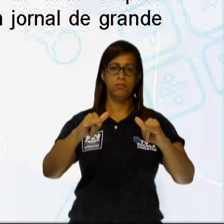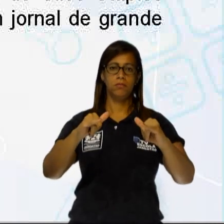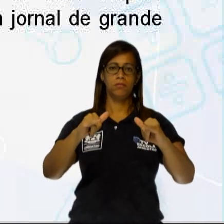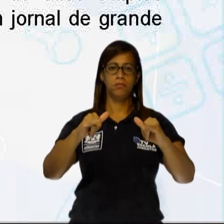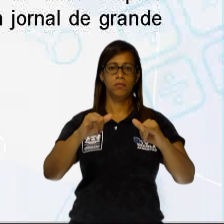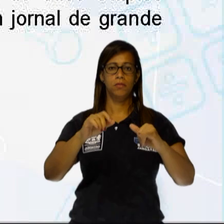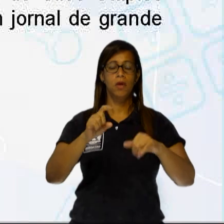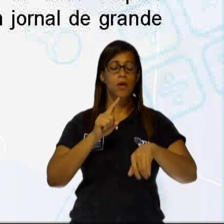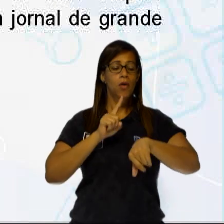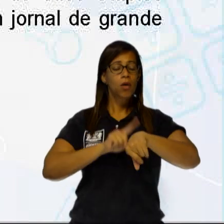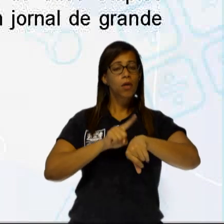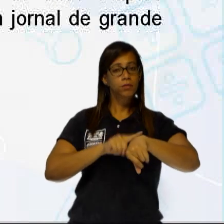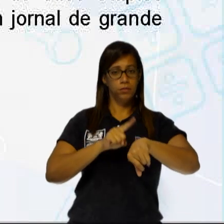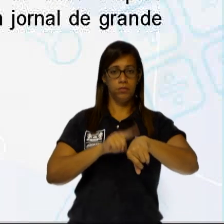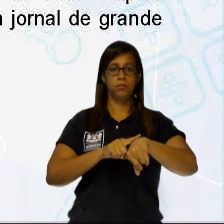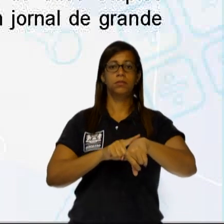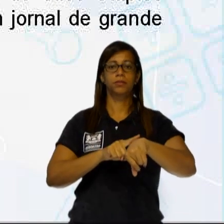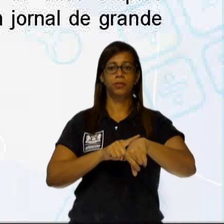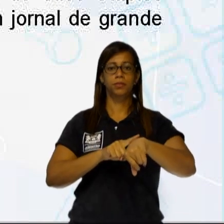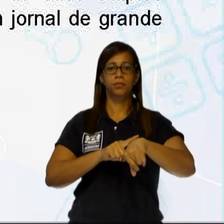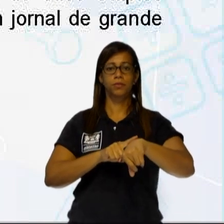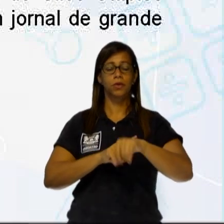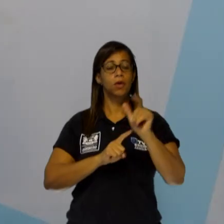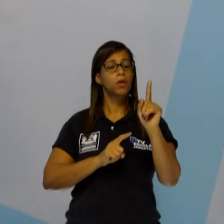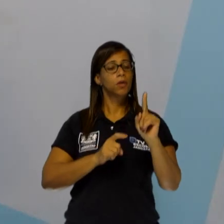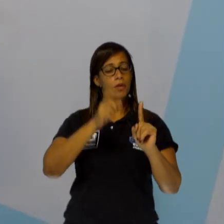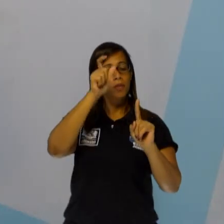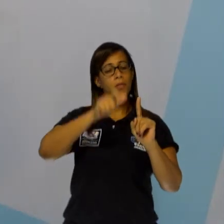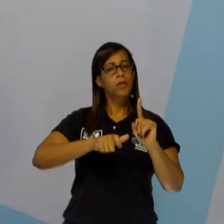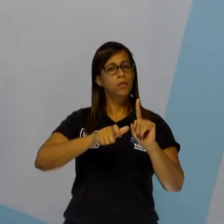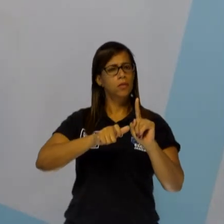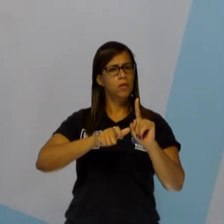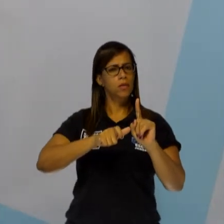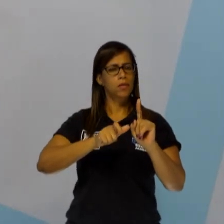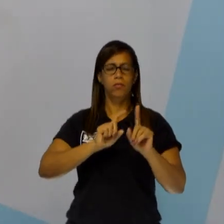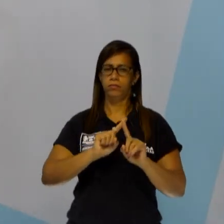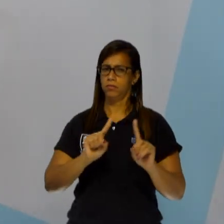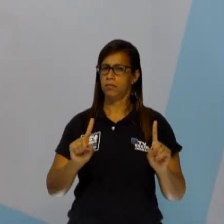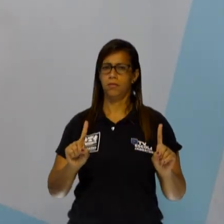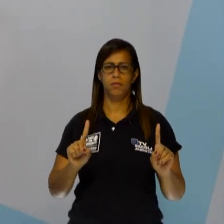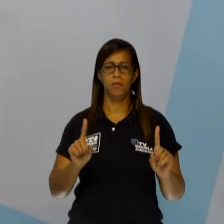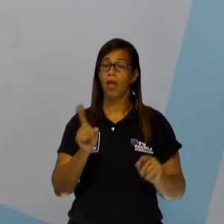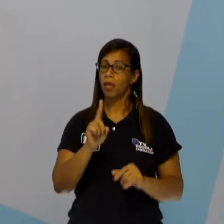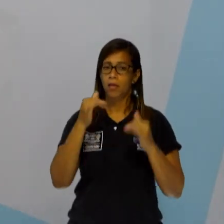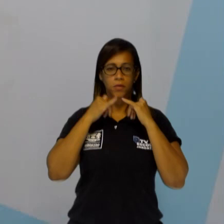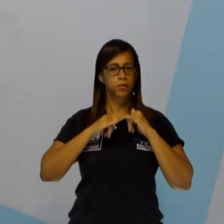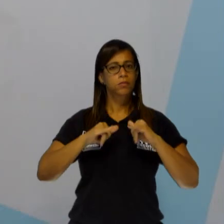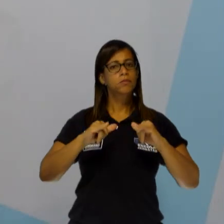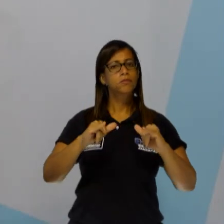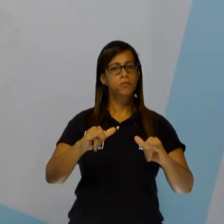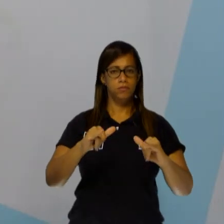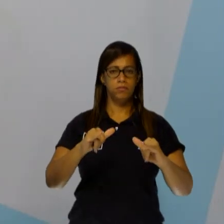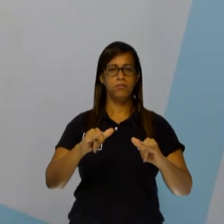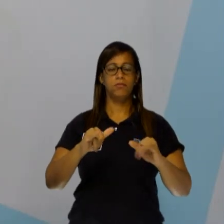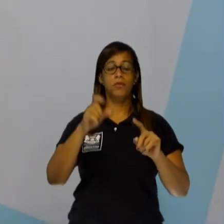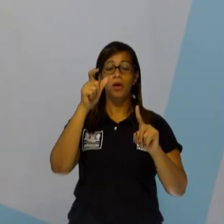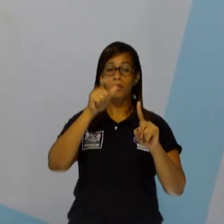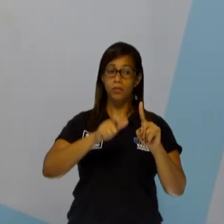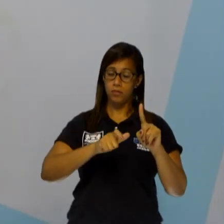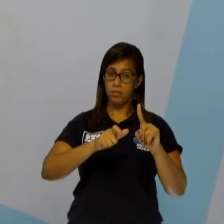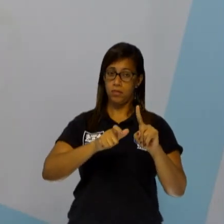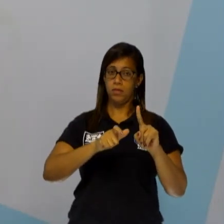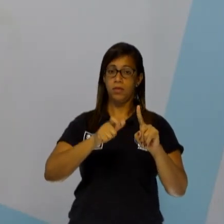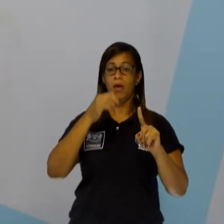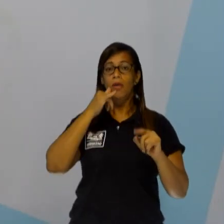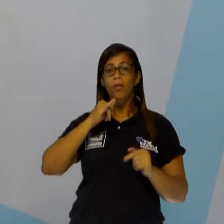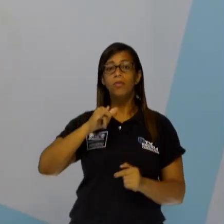tempo, espaço e personagens envolvidos no acontecimento abordado. Não, turma, a gente já viu que não é uma notícia. A notícia tem compromisso com